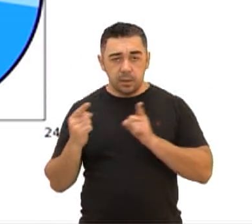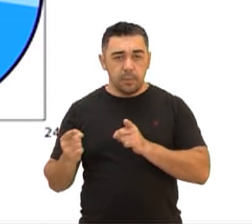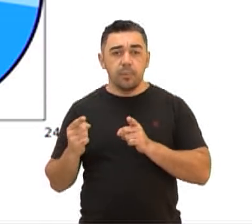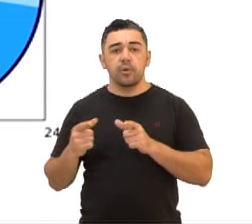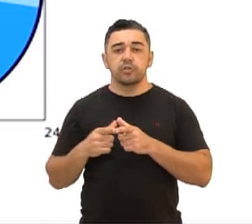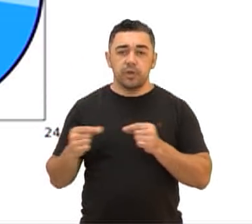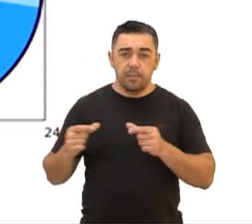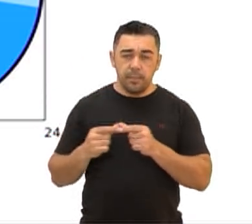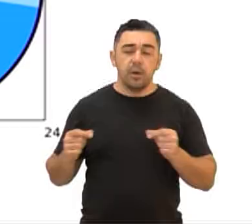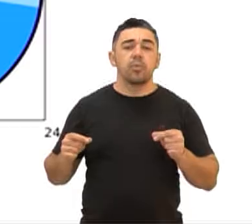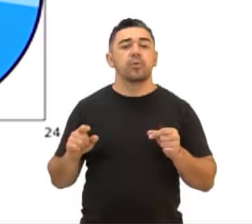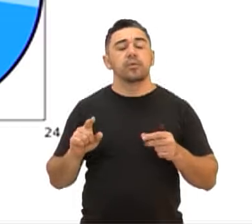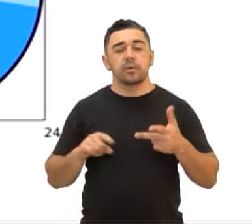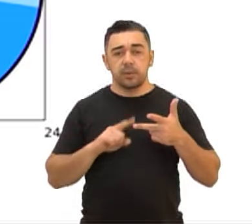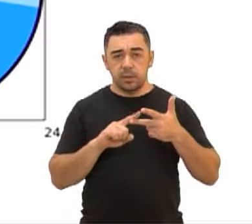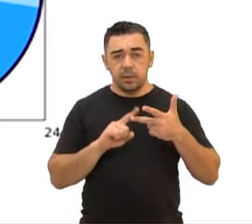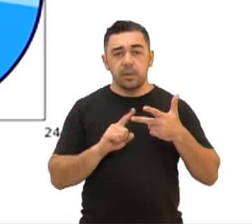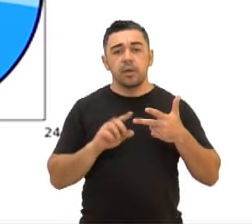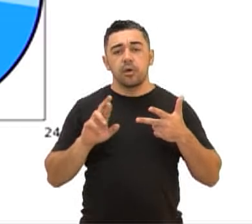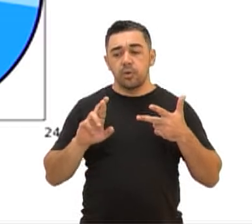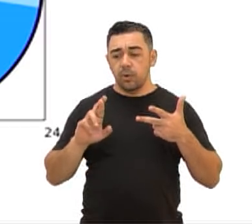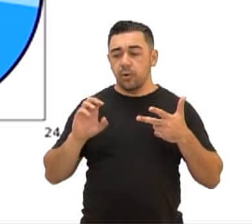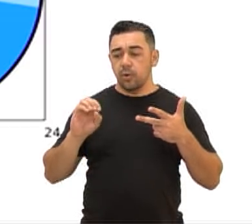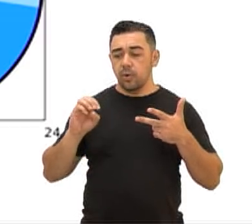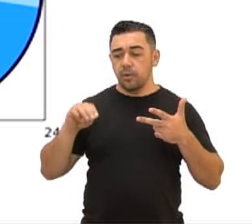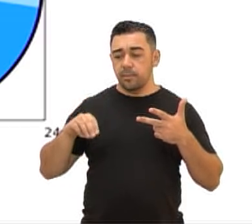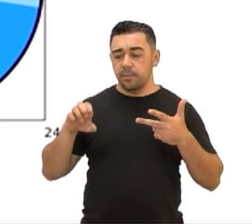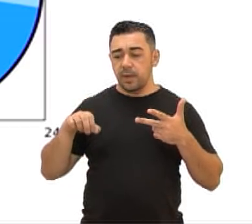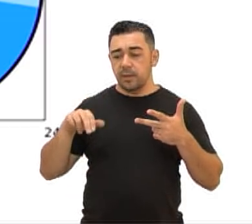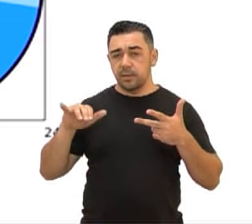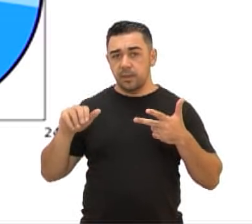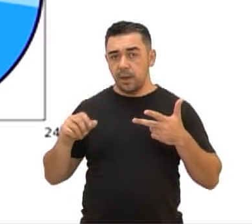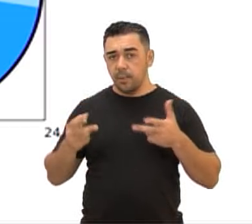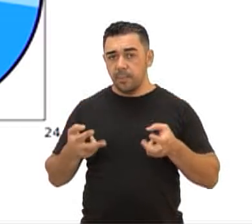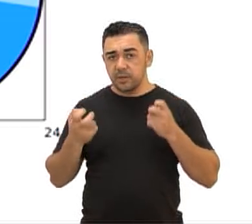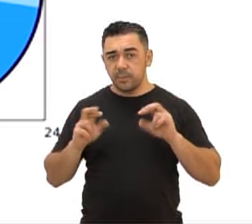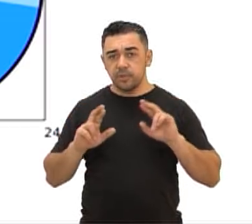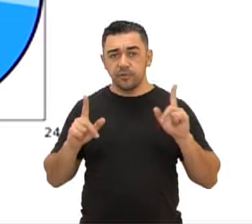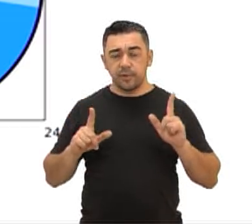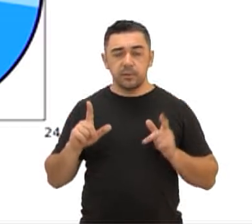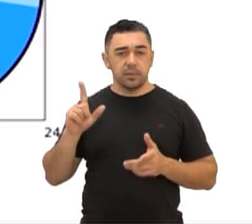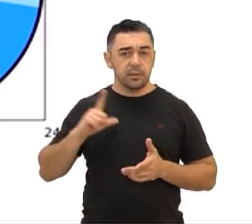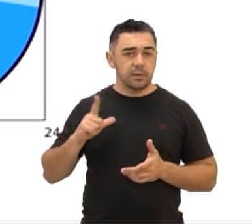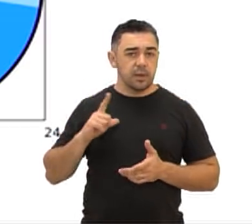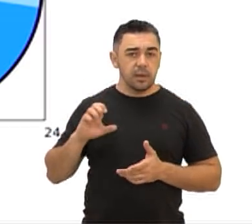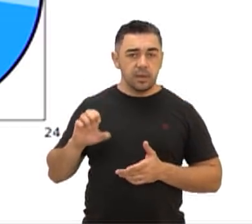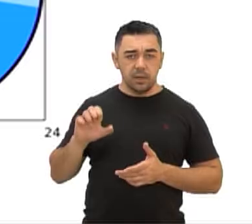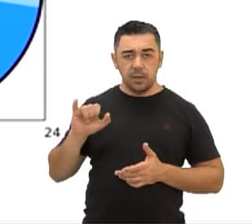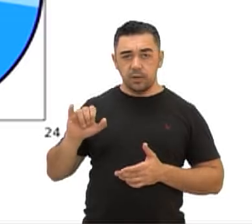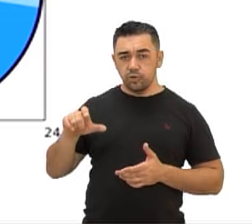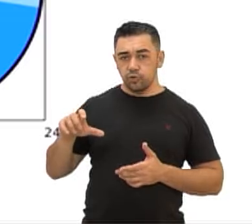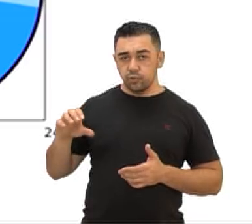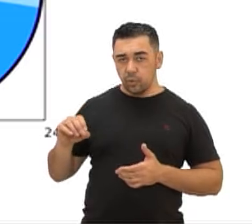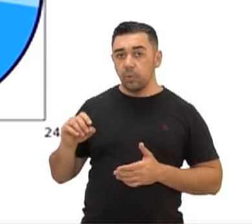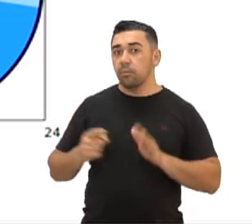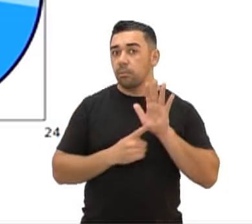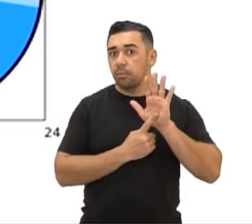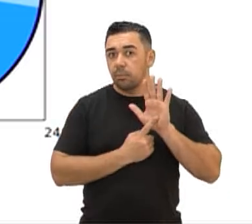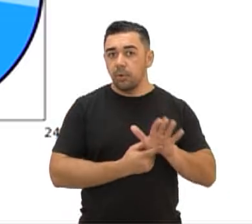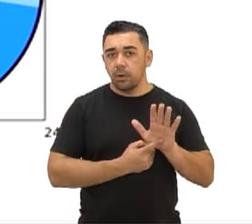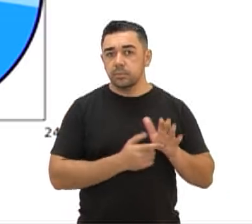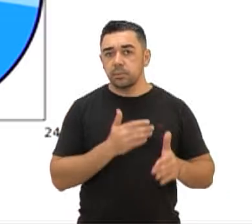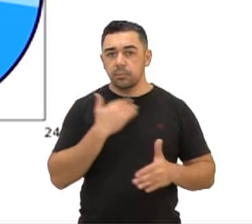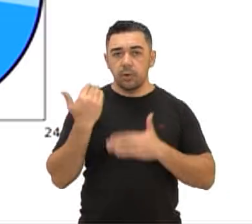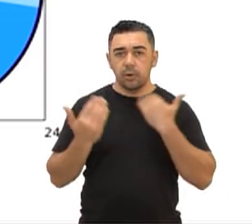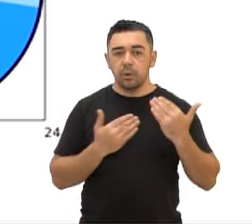e a Romênia, que fez parceria no eixo. Mas repara a diferença: nos países do eixo você tem um número expressivo